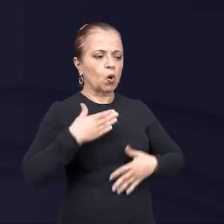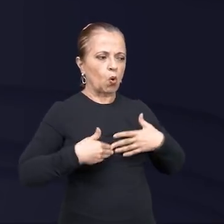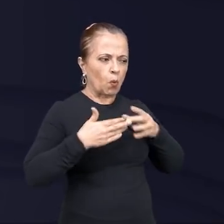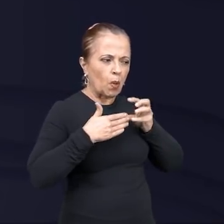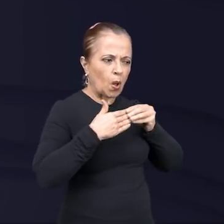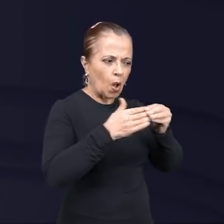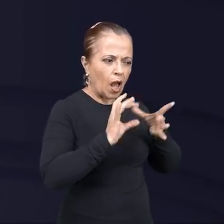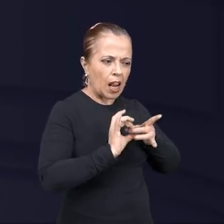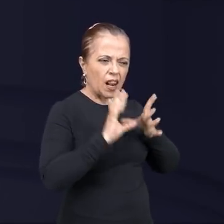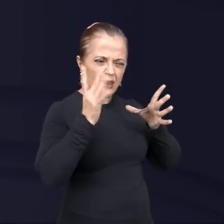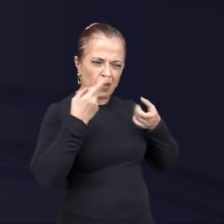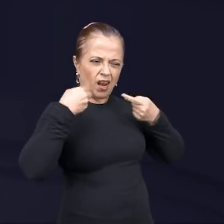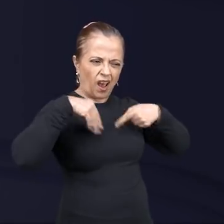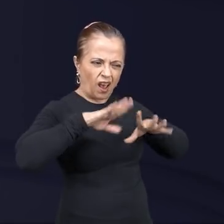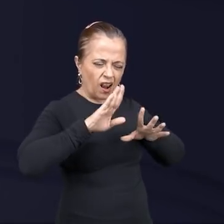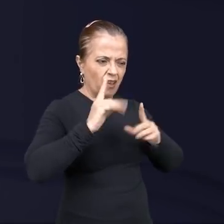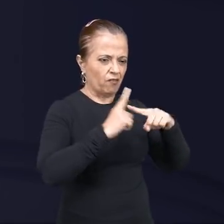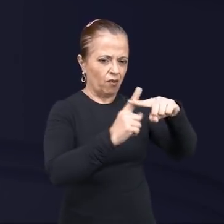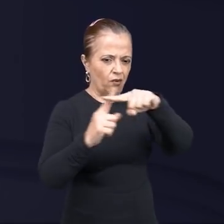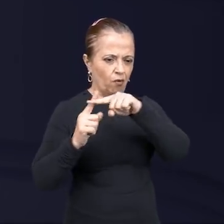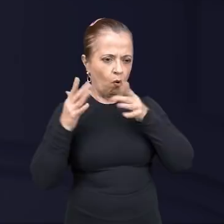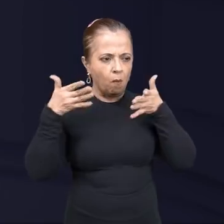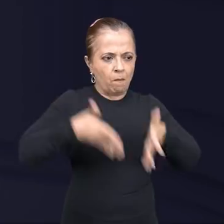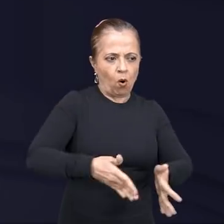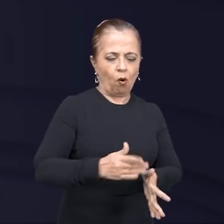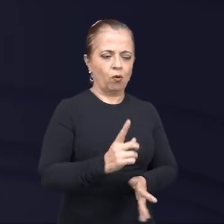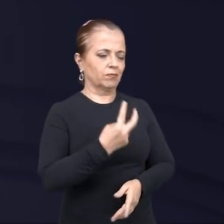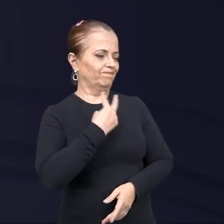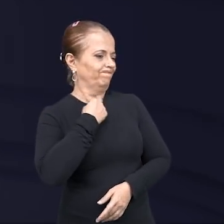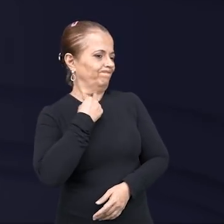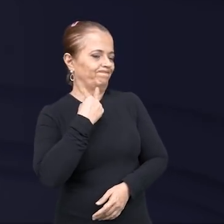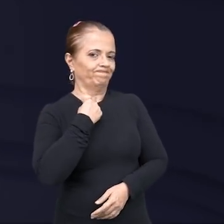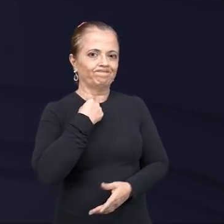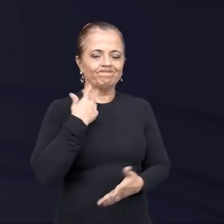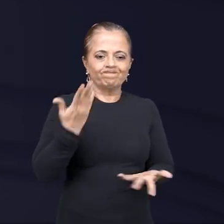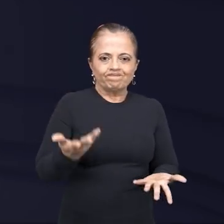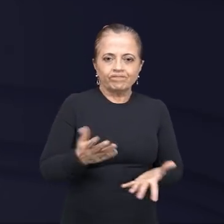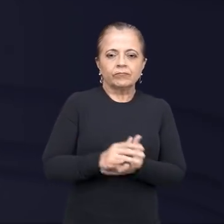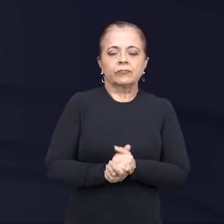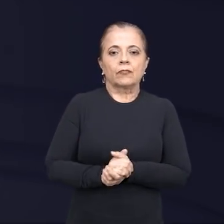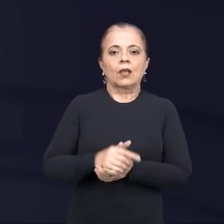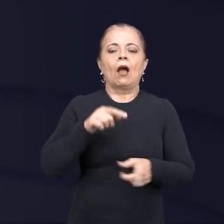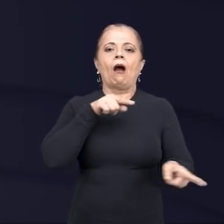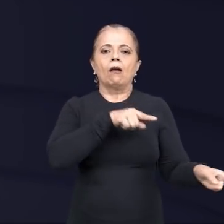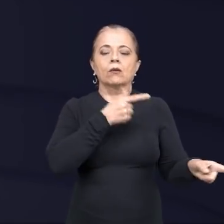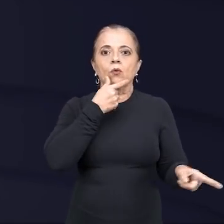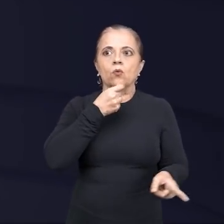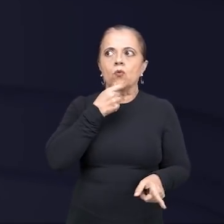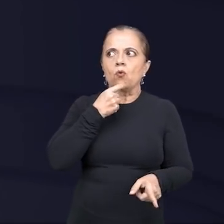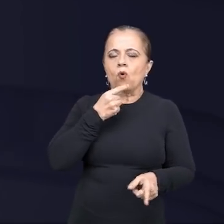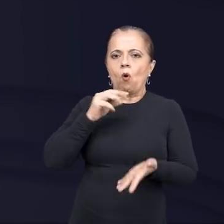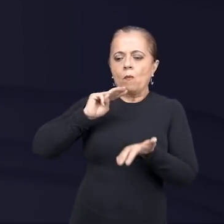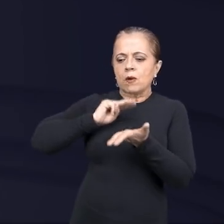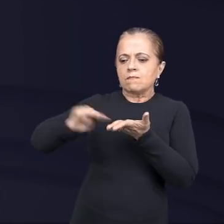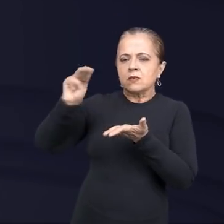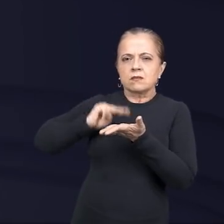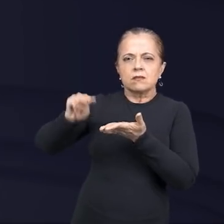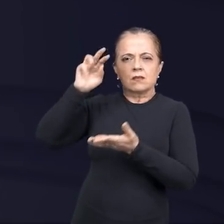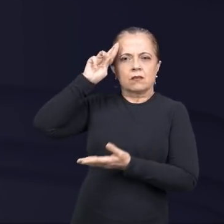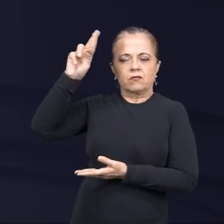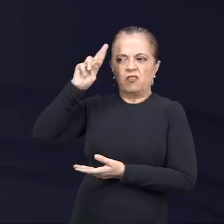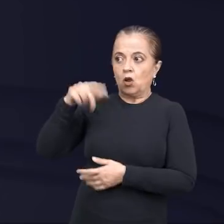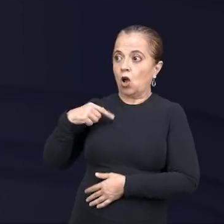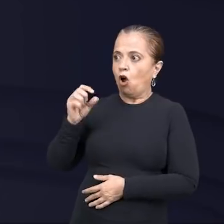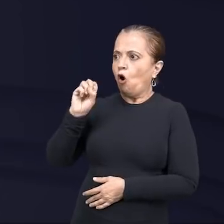liberação da forma que ele queria do corpo do menino Henri, e o investigado chega a mandar uma mensagem para esse